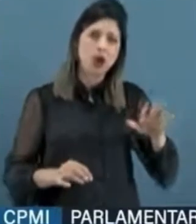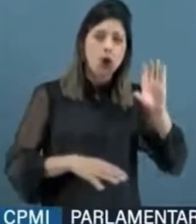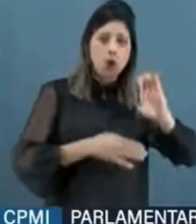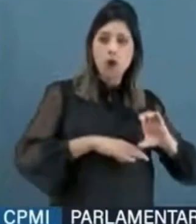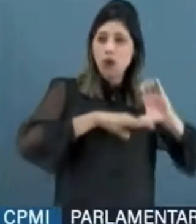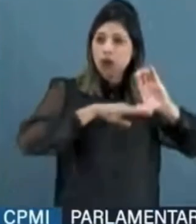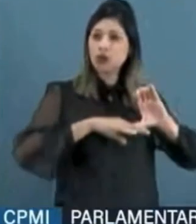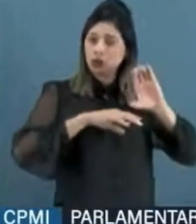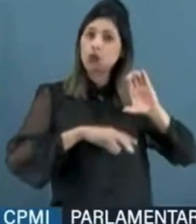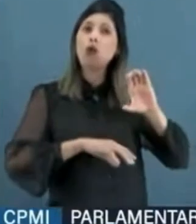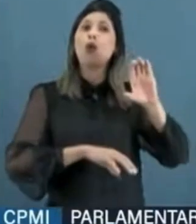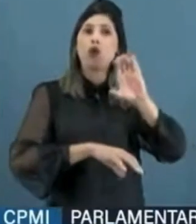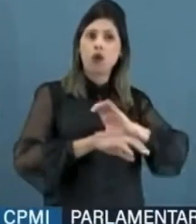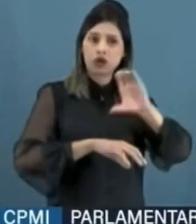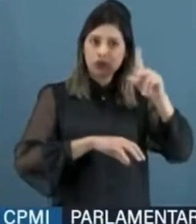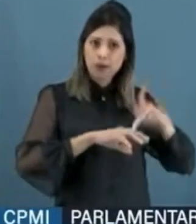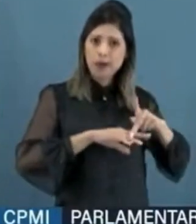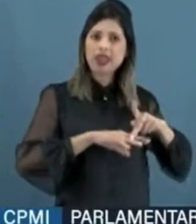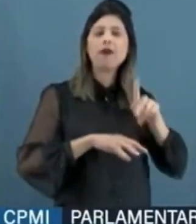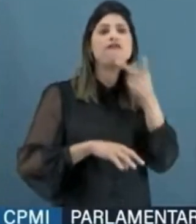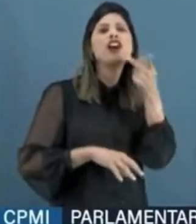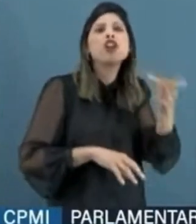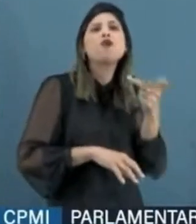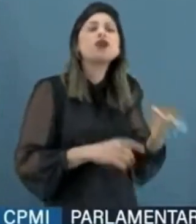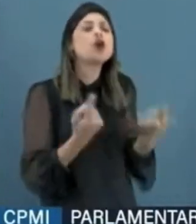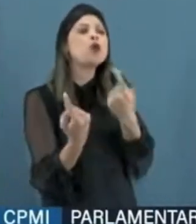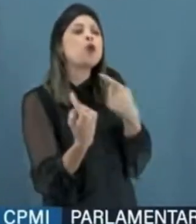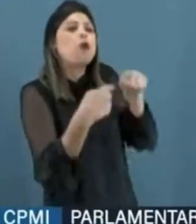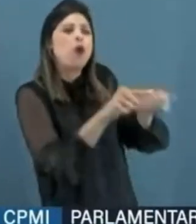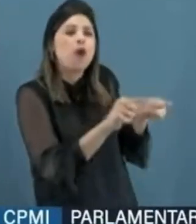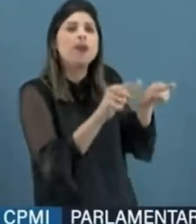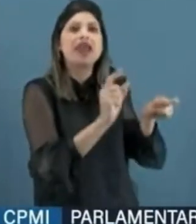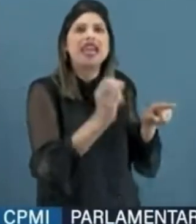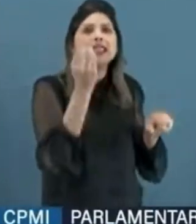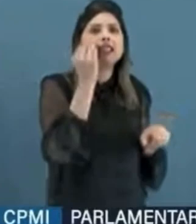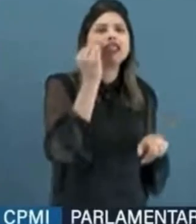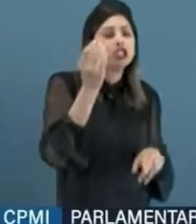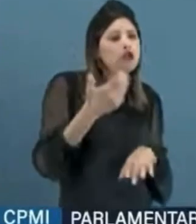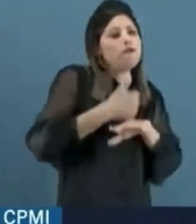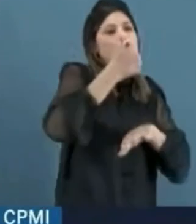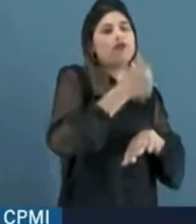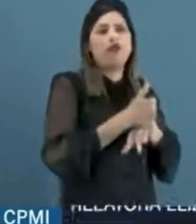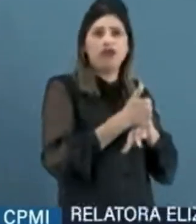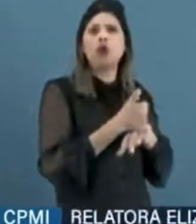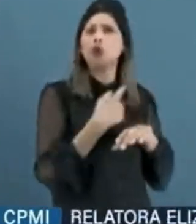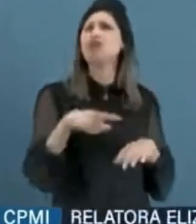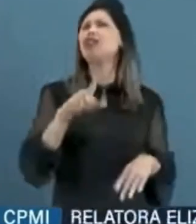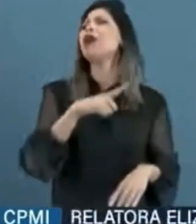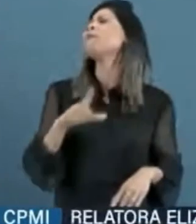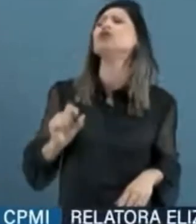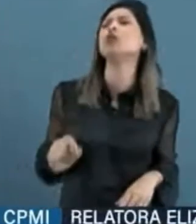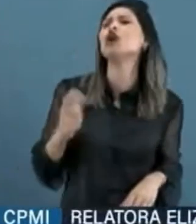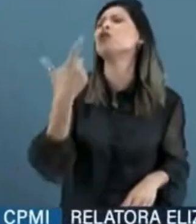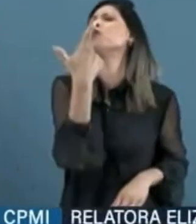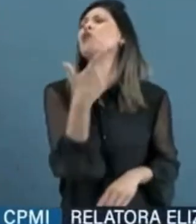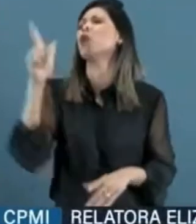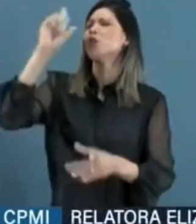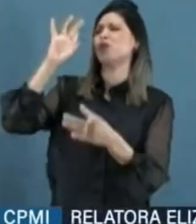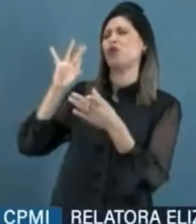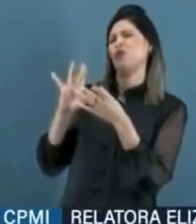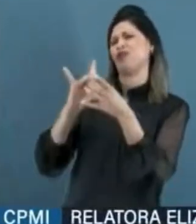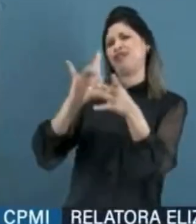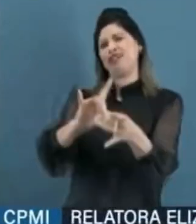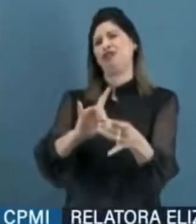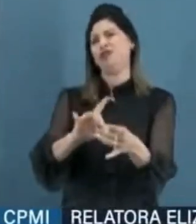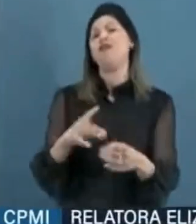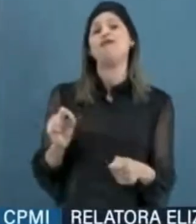crimes de abolição do Estado Democrático de Direito, abolição violenta e golpe de Estado, nós temos condição, num outro contexto, de